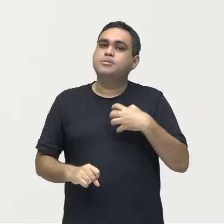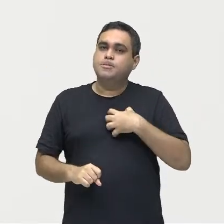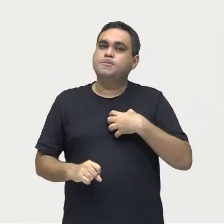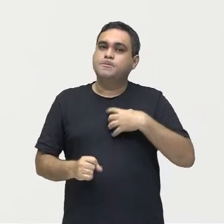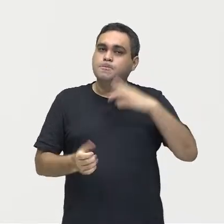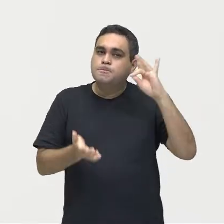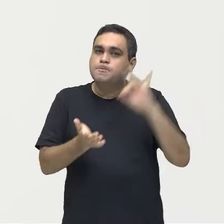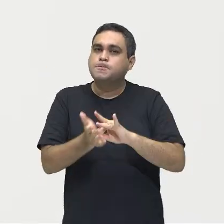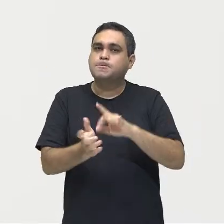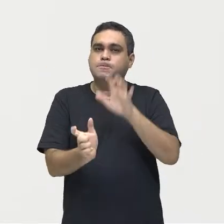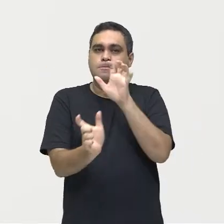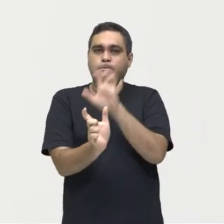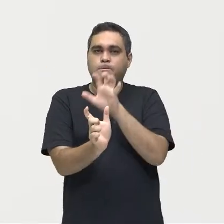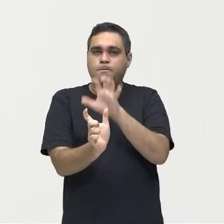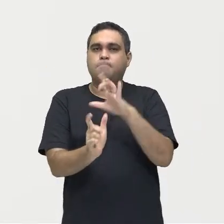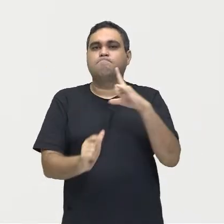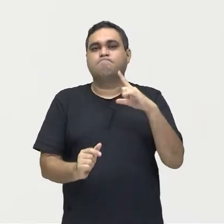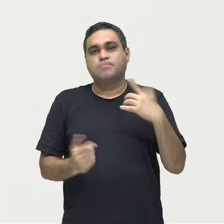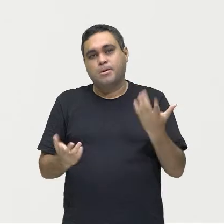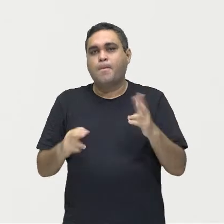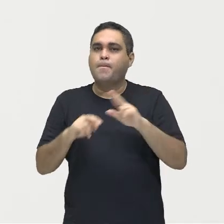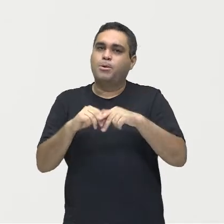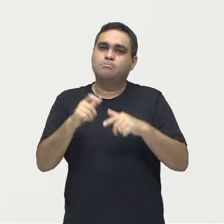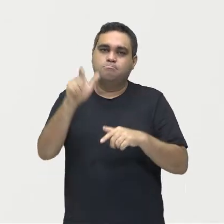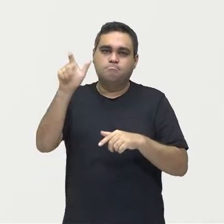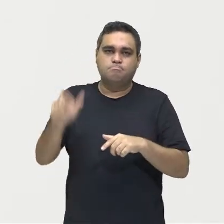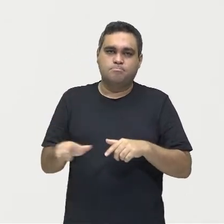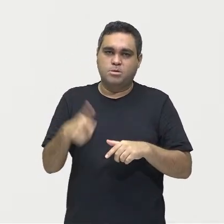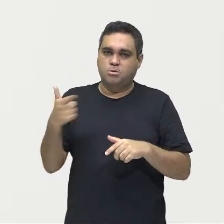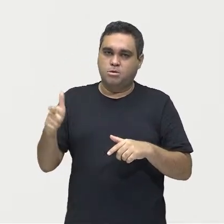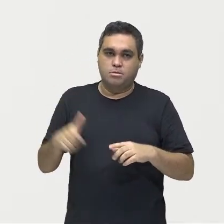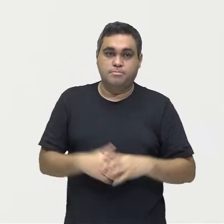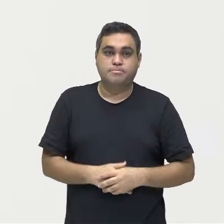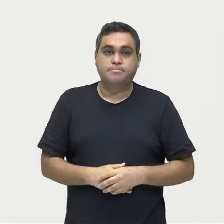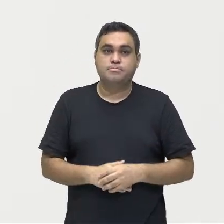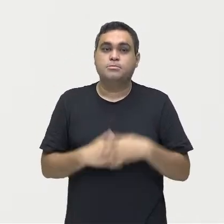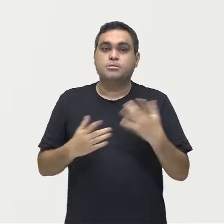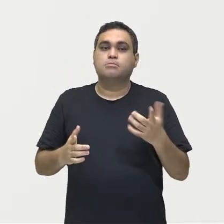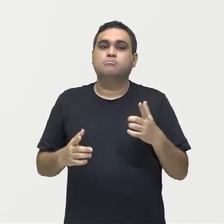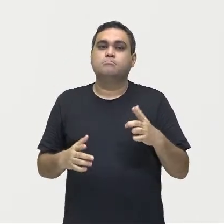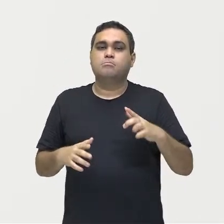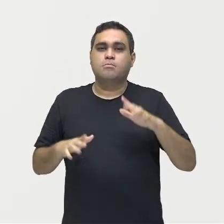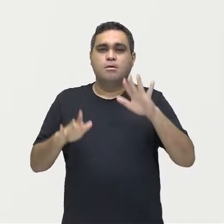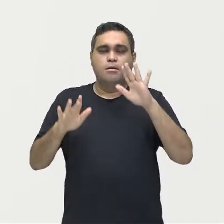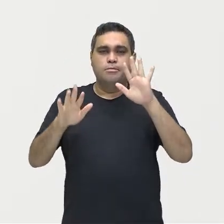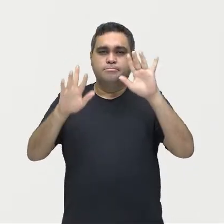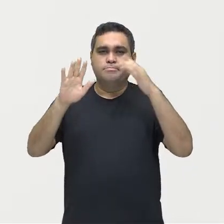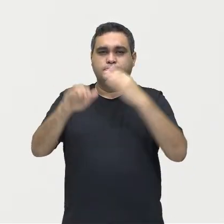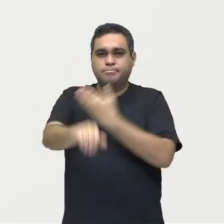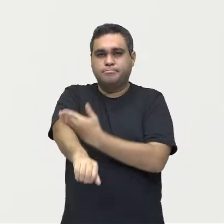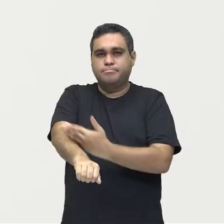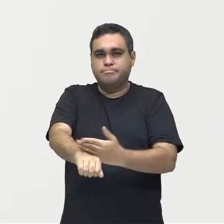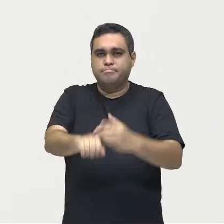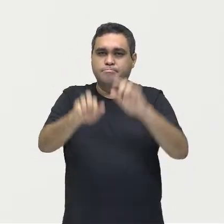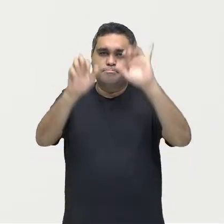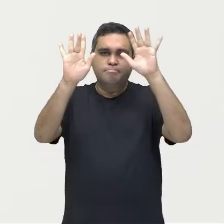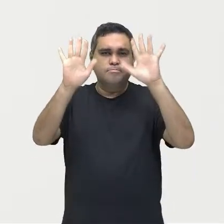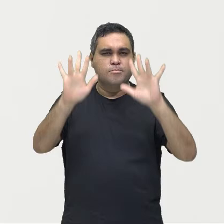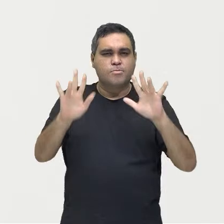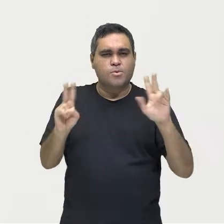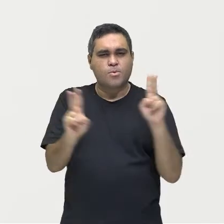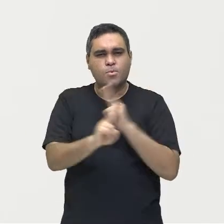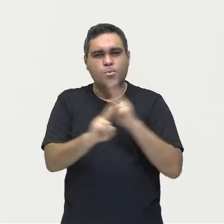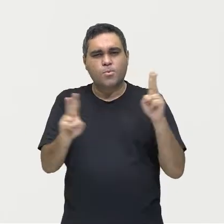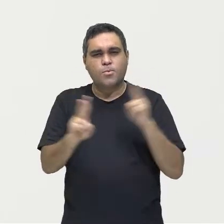literal. Portanto, não possui sujeito. Geou muito nesta manhã. Não sei onde, aqui no Amazonas não foi.